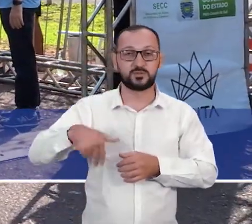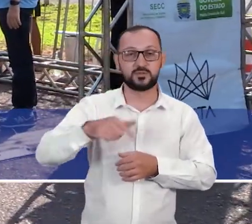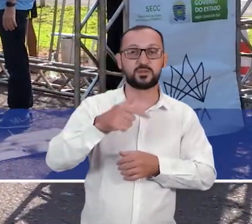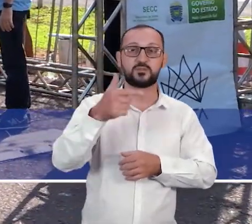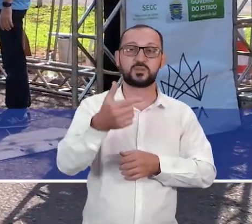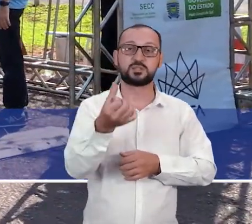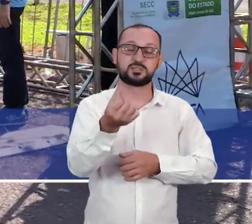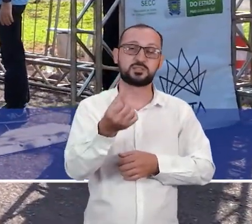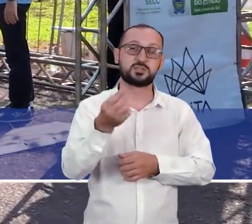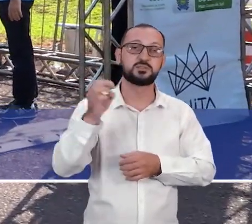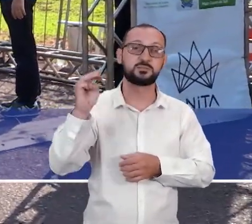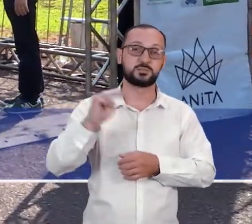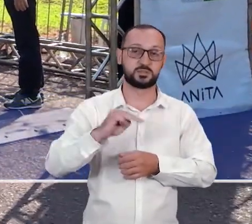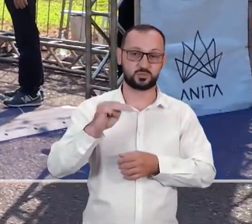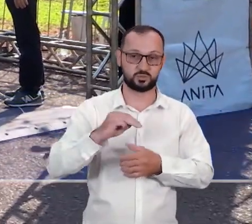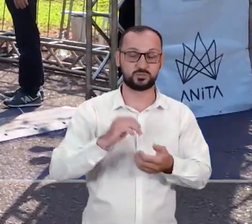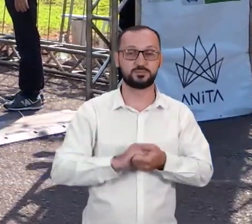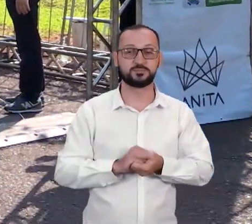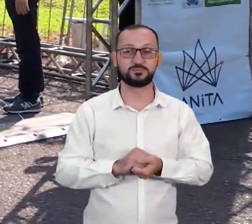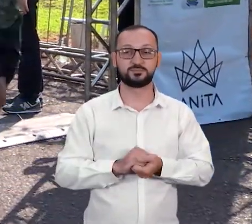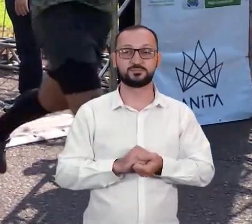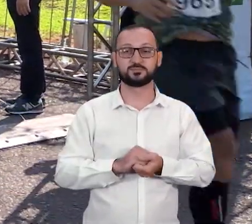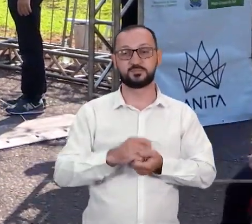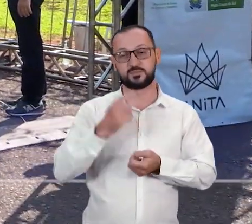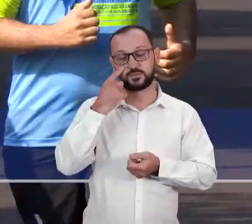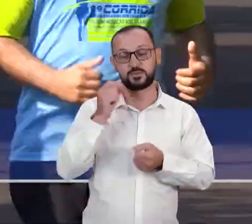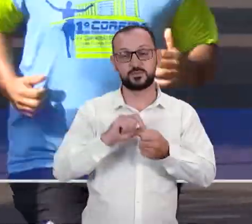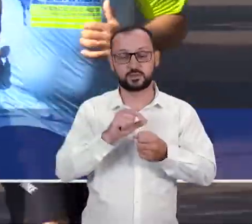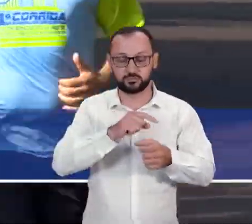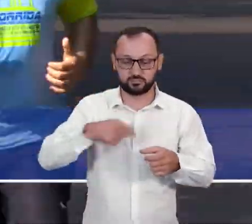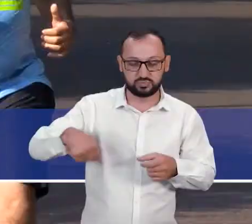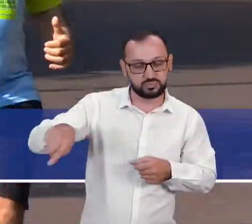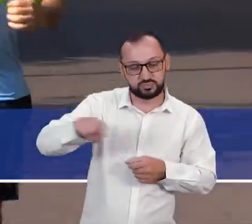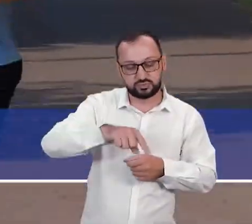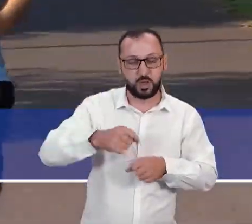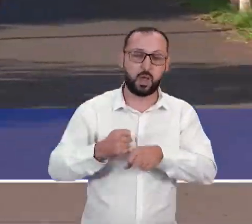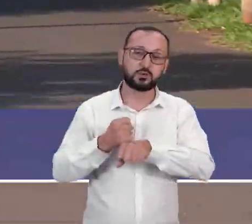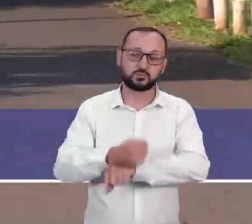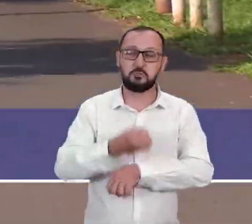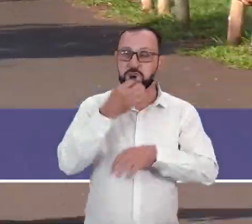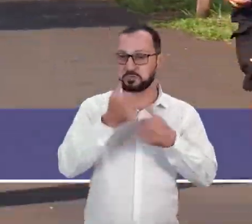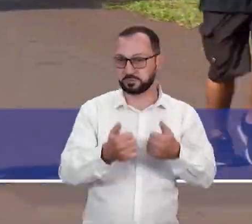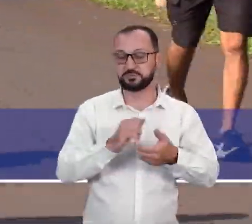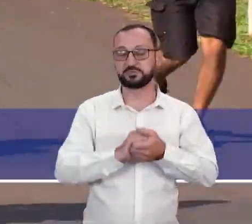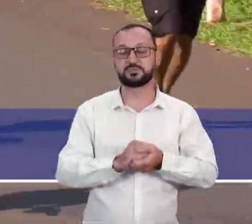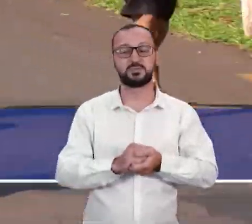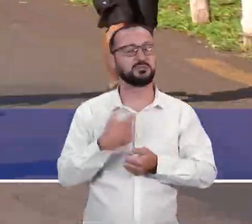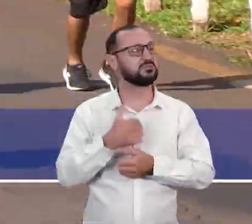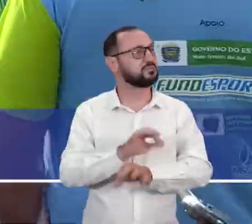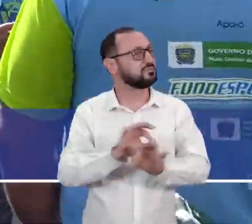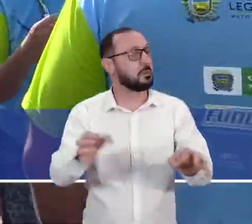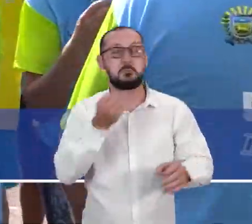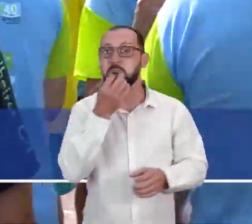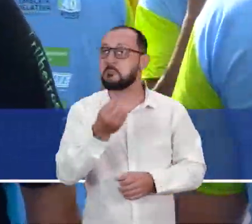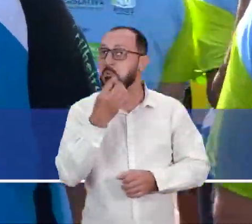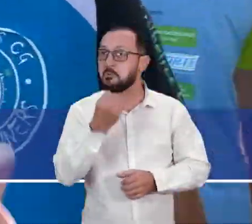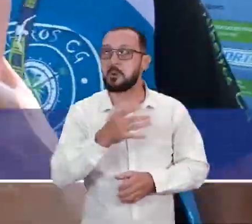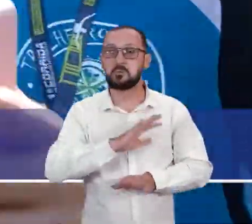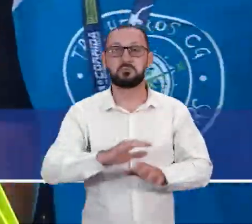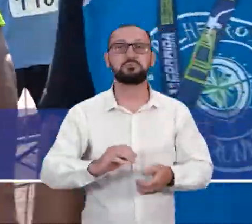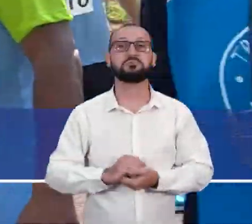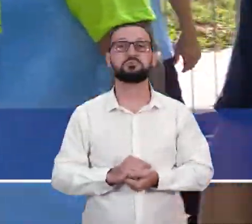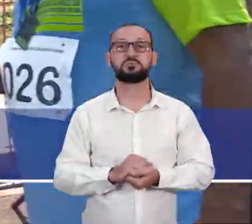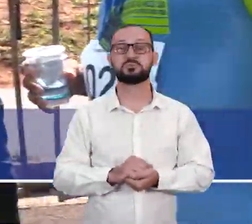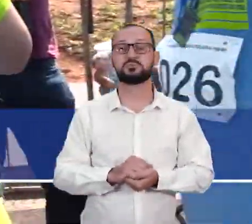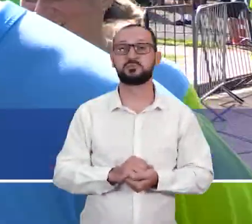masculino fez o percurso em 26 minutos e 32 segundos. Para quem completou o percurso, o esforço valeu a pena. Super, muito